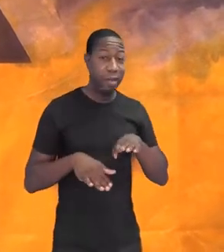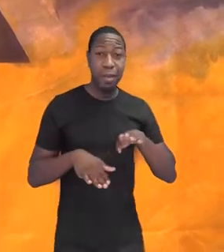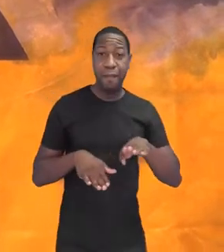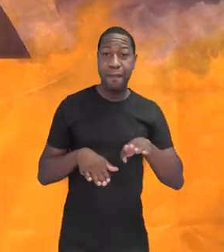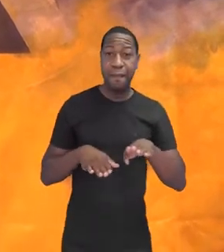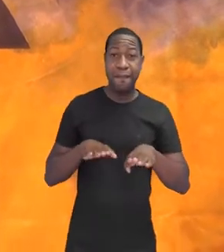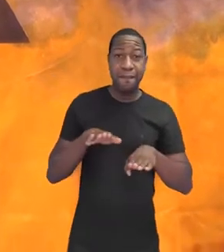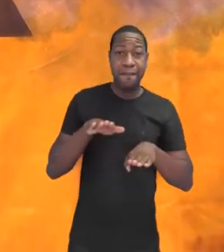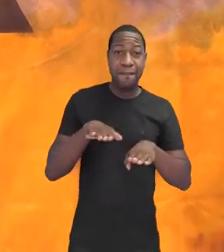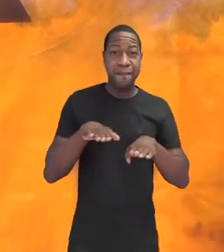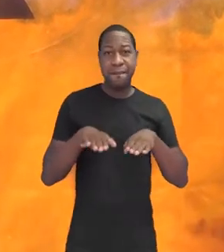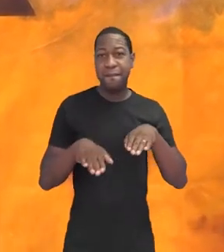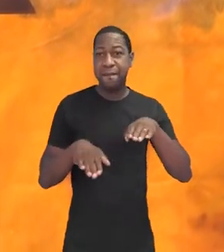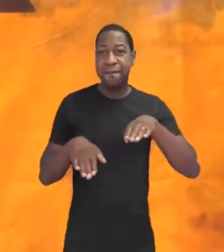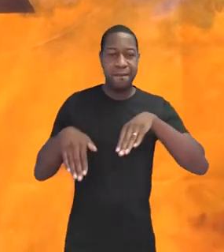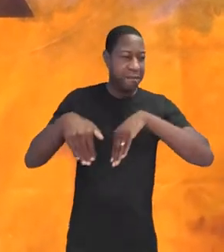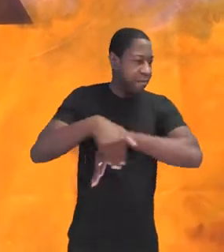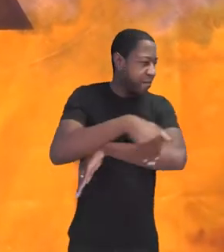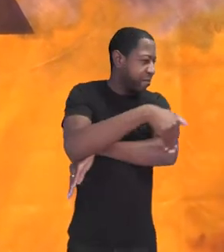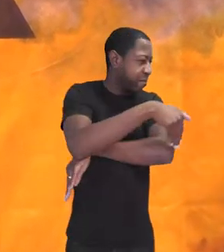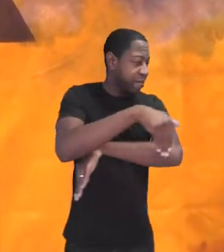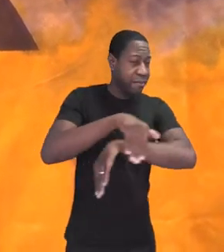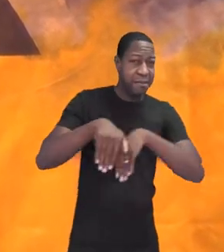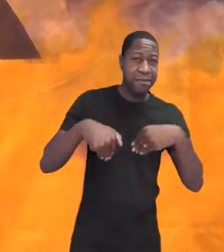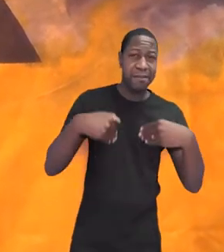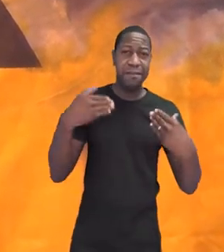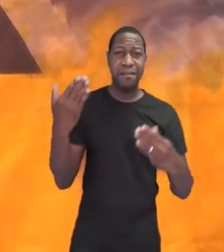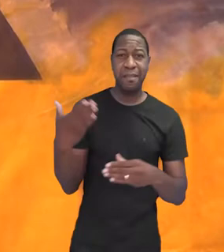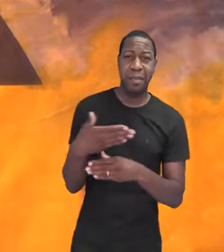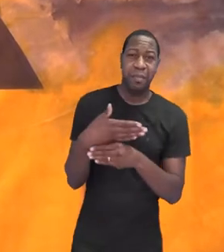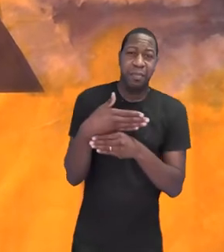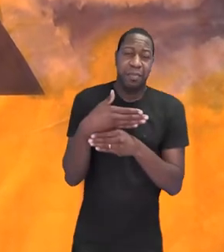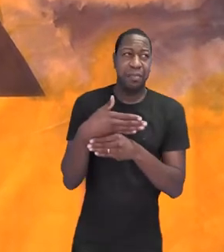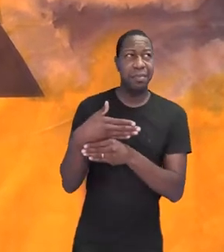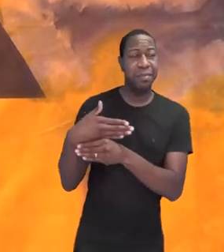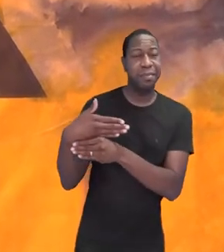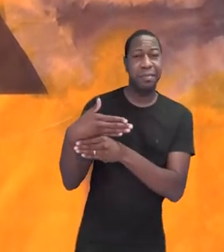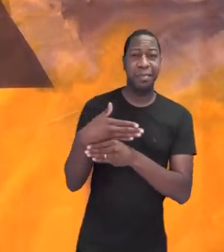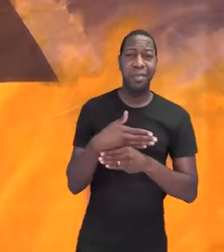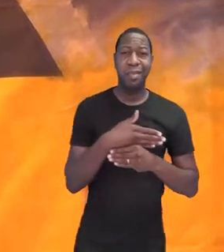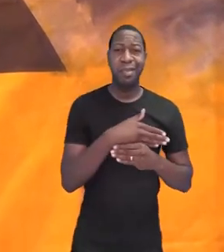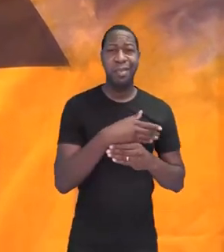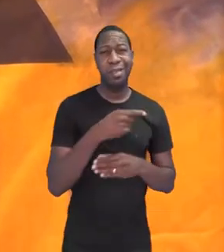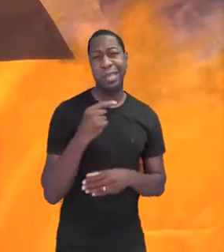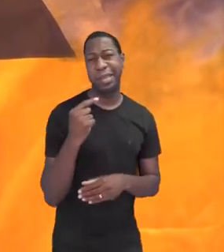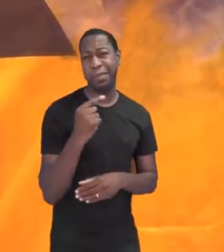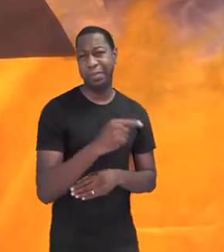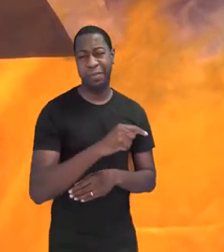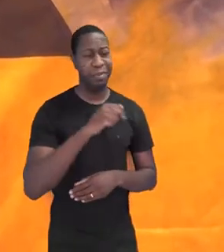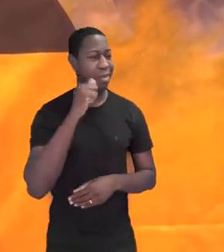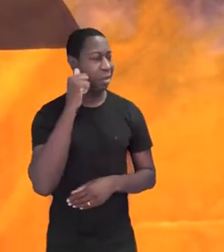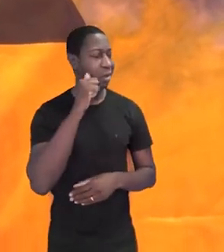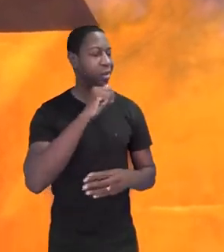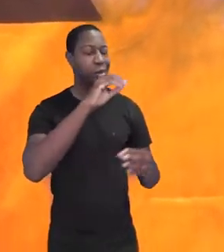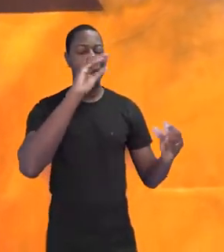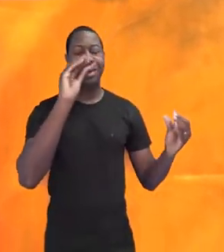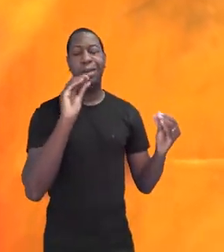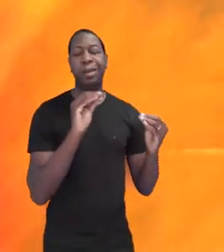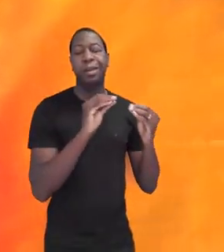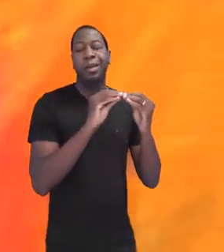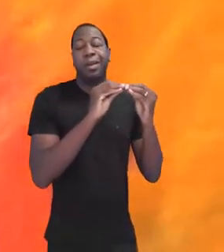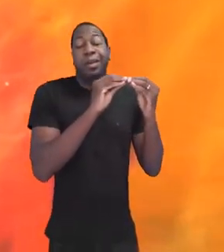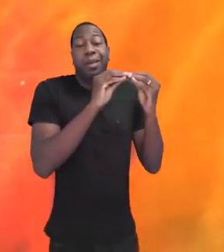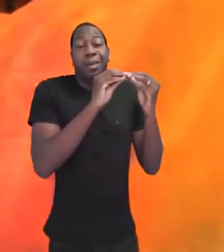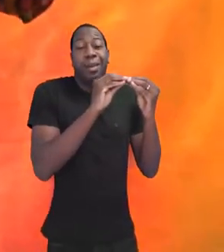quem descobre a fruto nas esquinas, nos táxis, nas camarinhas. Seus próprios beijos, eu